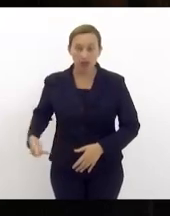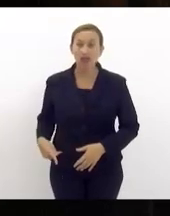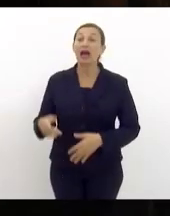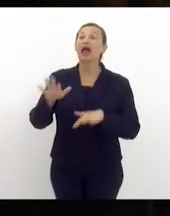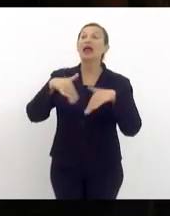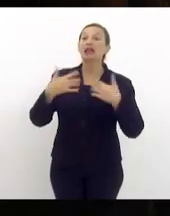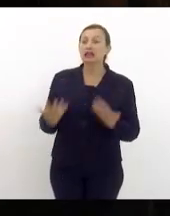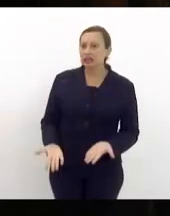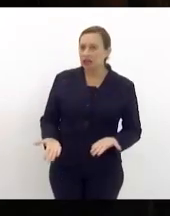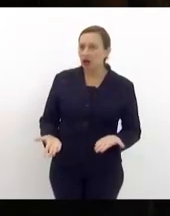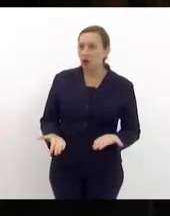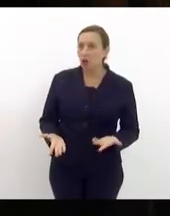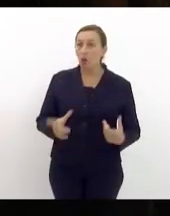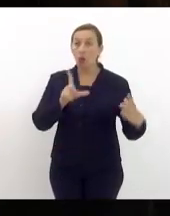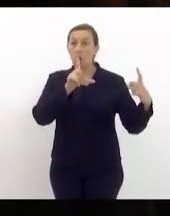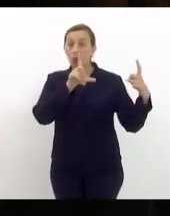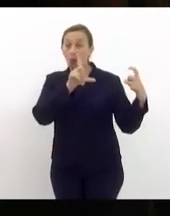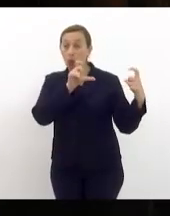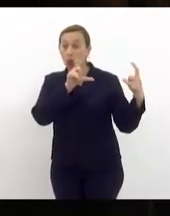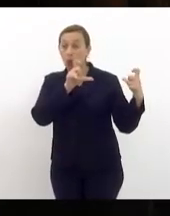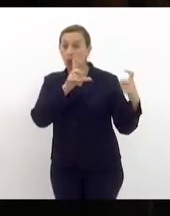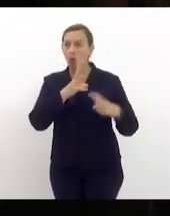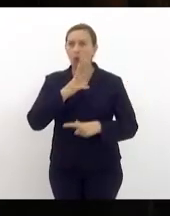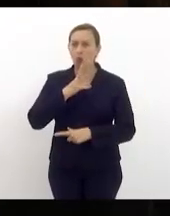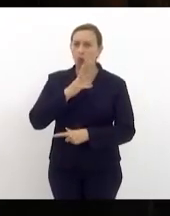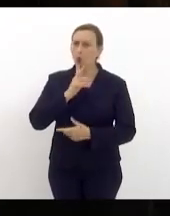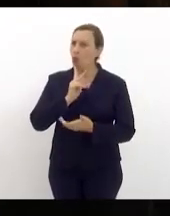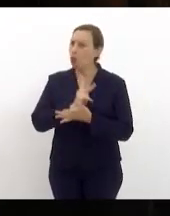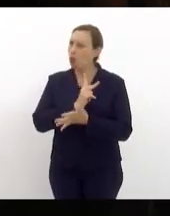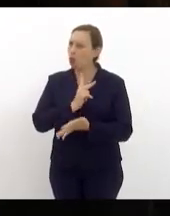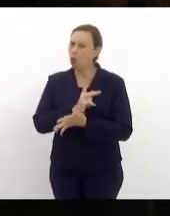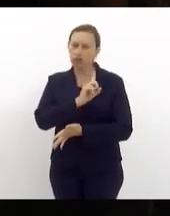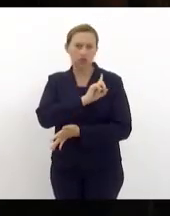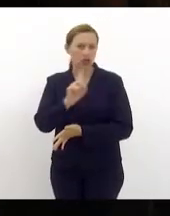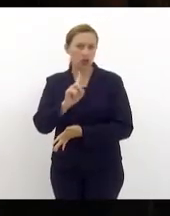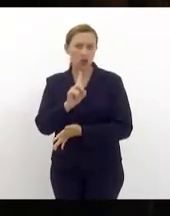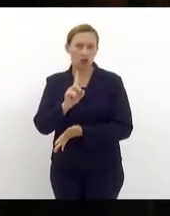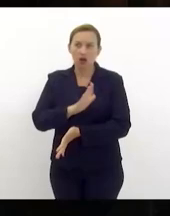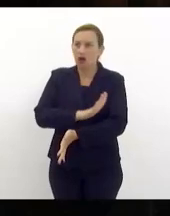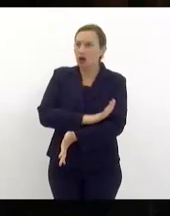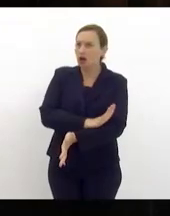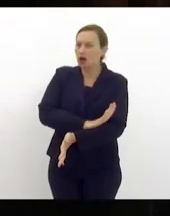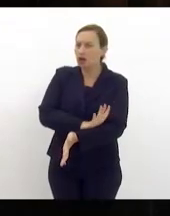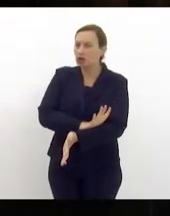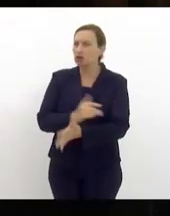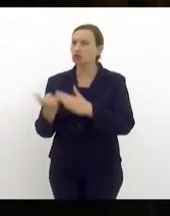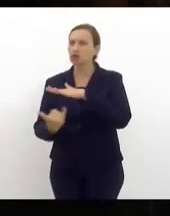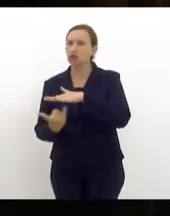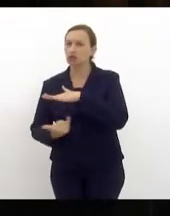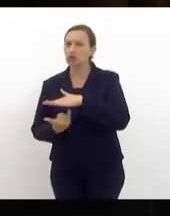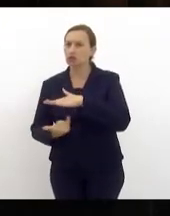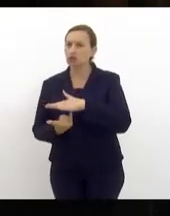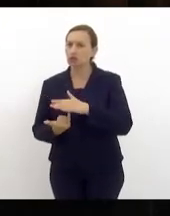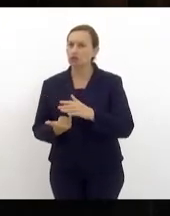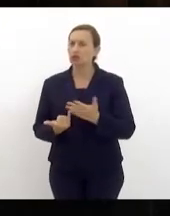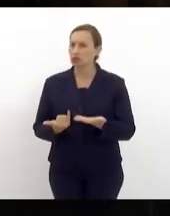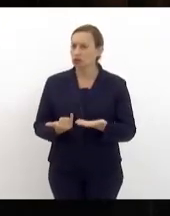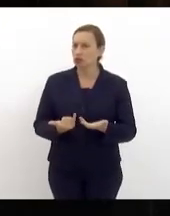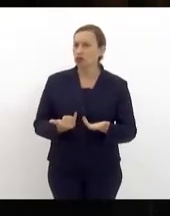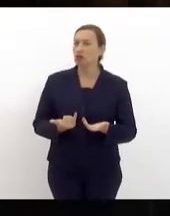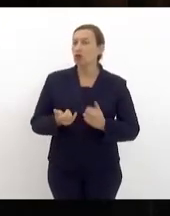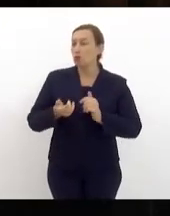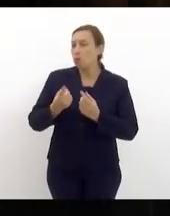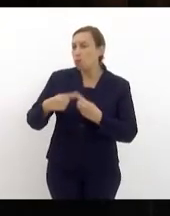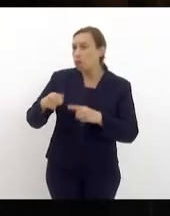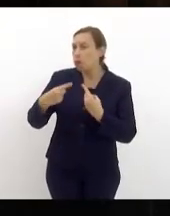reconhecimento fotográfico não é erro, é racismo institucionalizado em instrumentos de